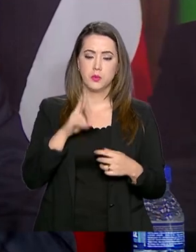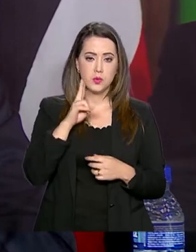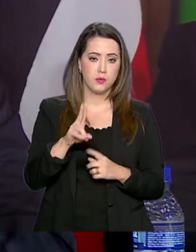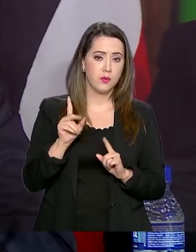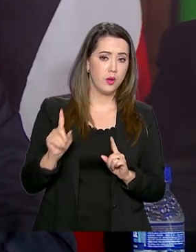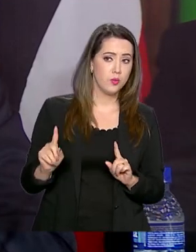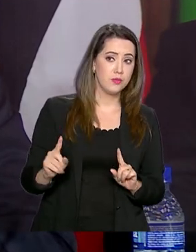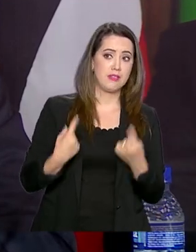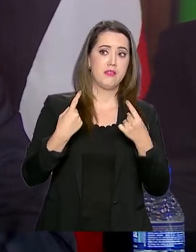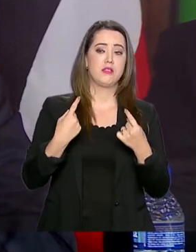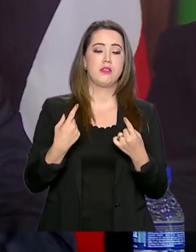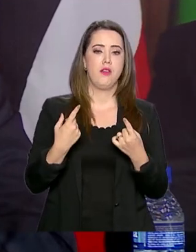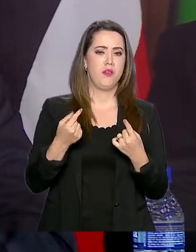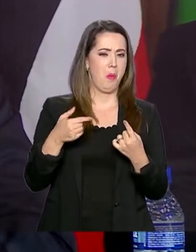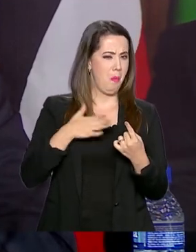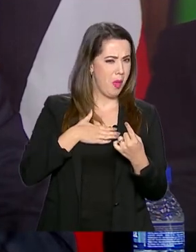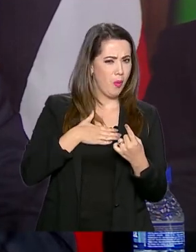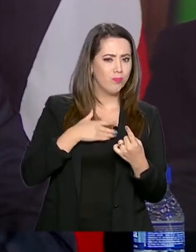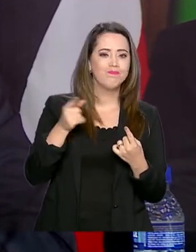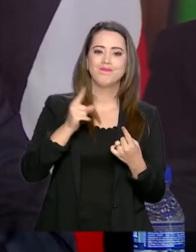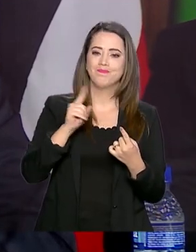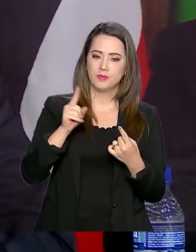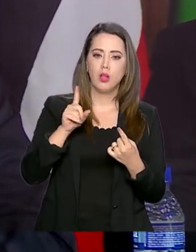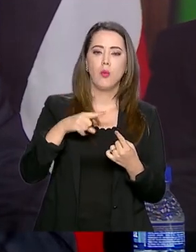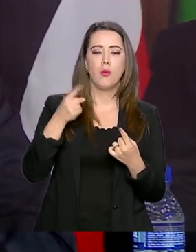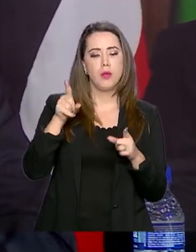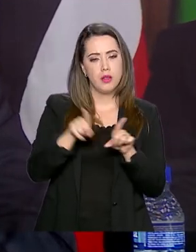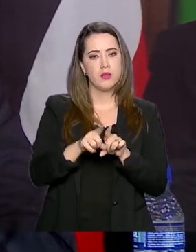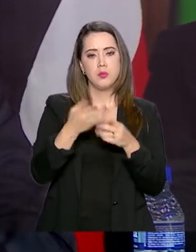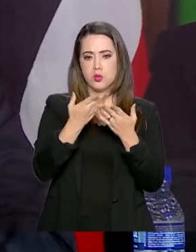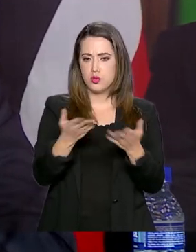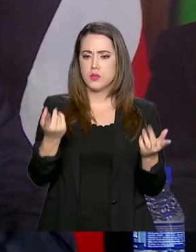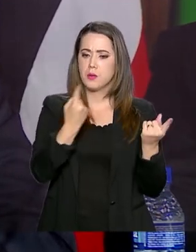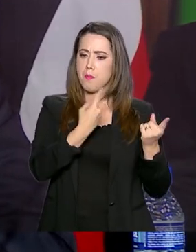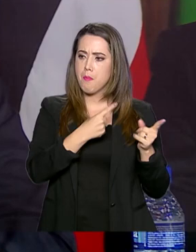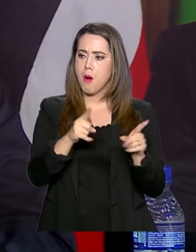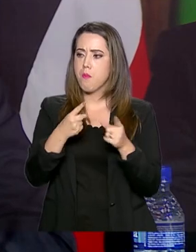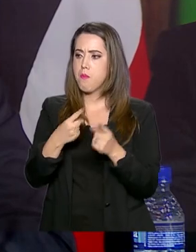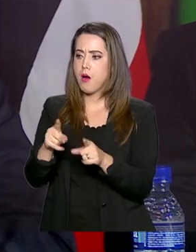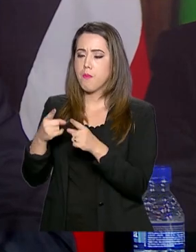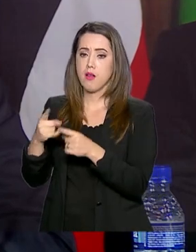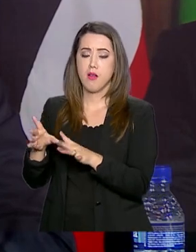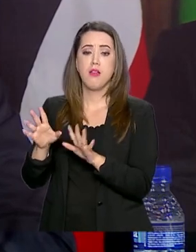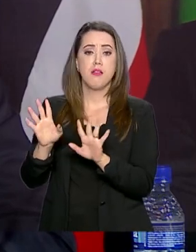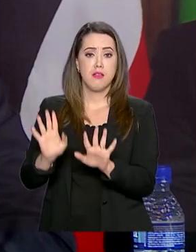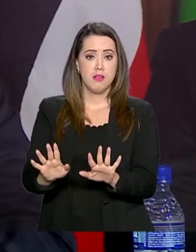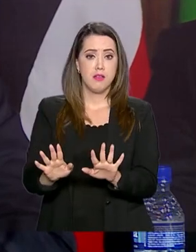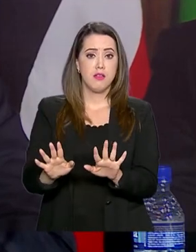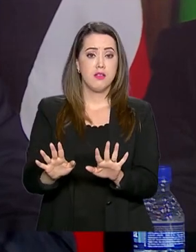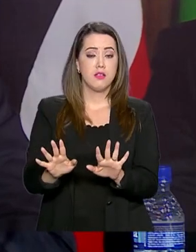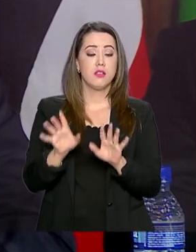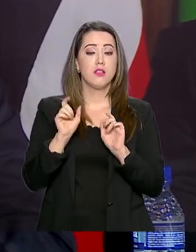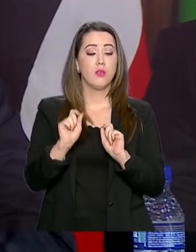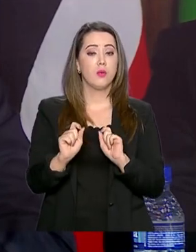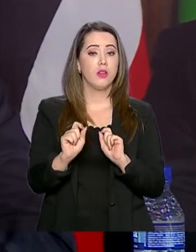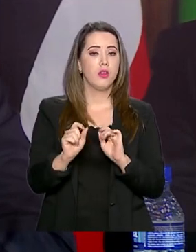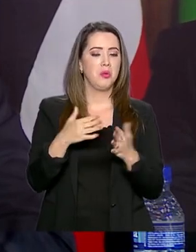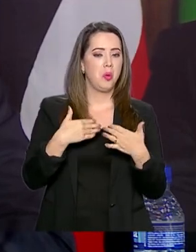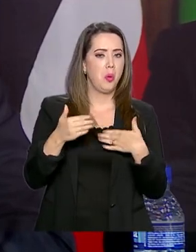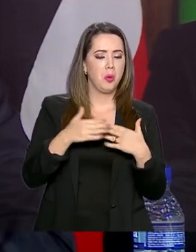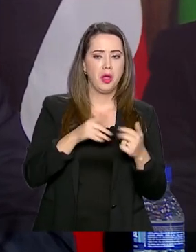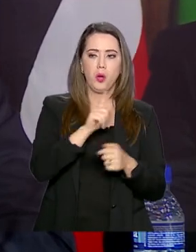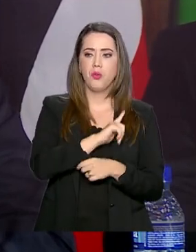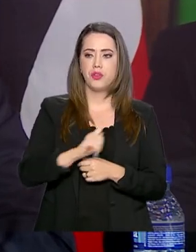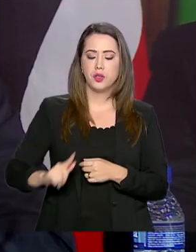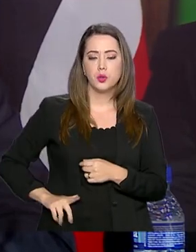meu. É também dos senhores governadores e senhores prefeitos, independente da